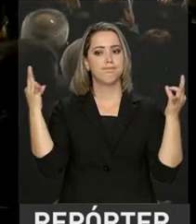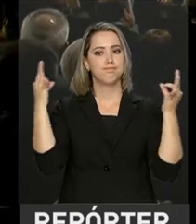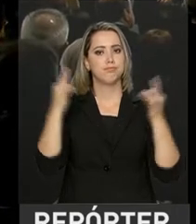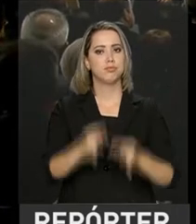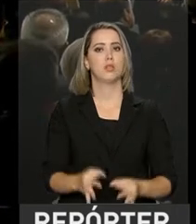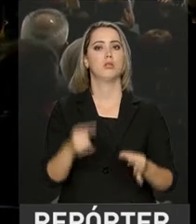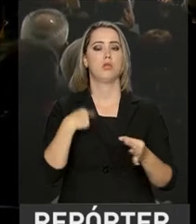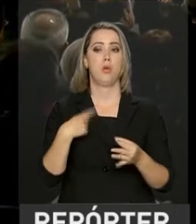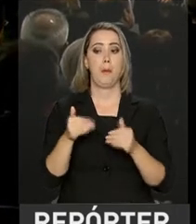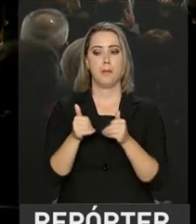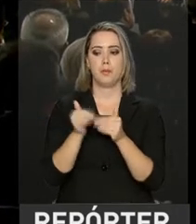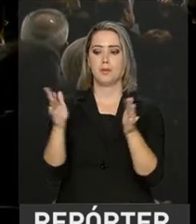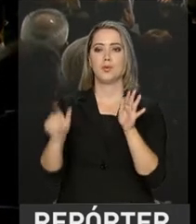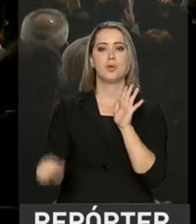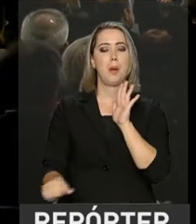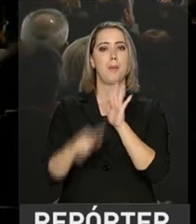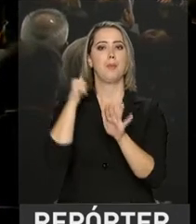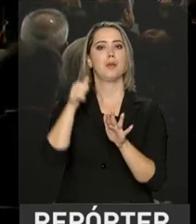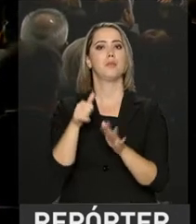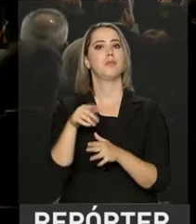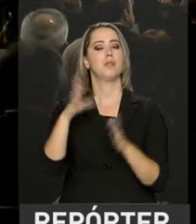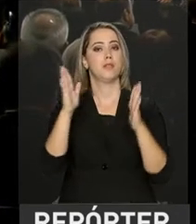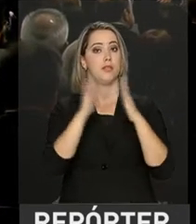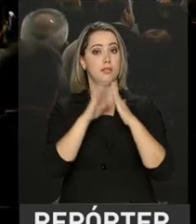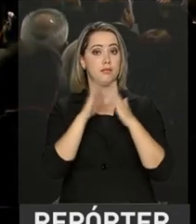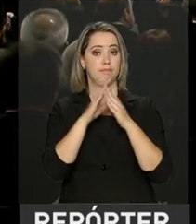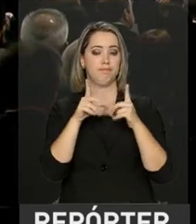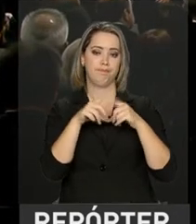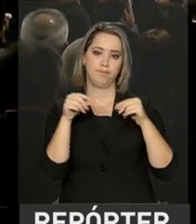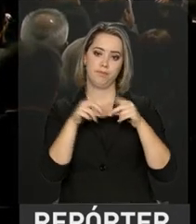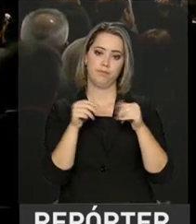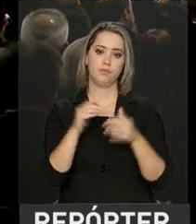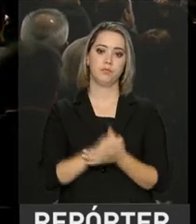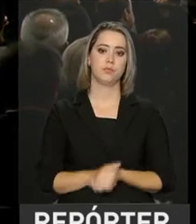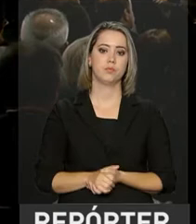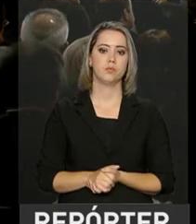para a abertura da primeira japan house no mundo